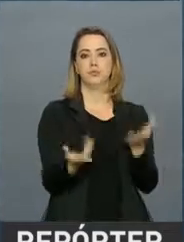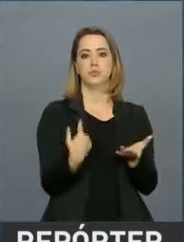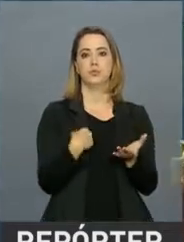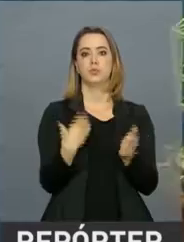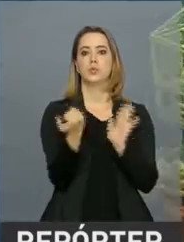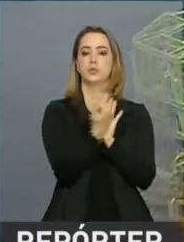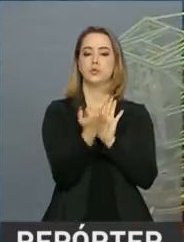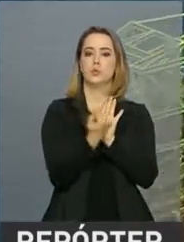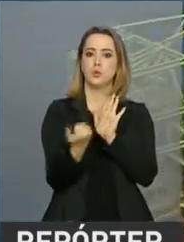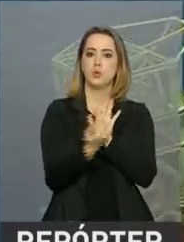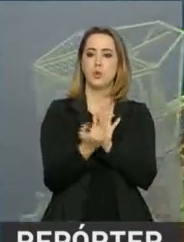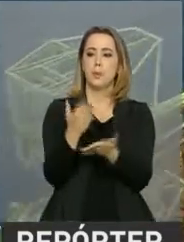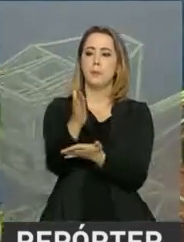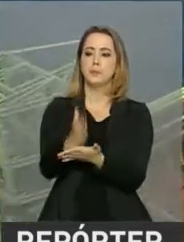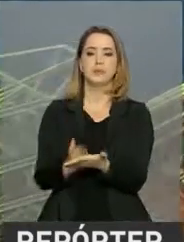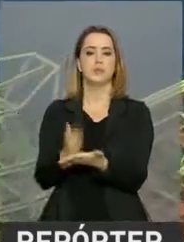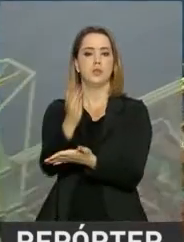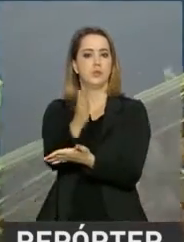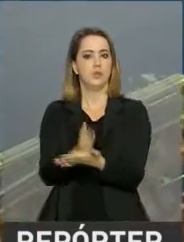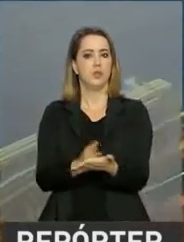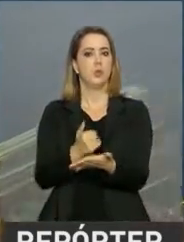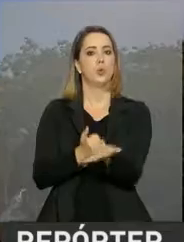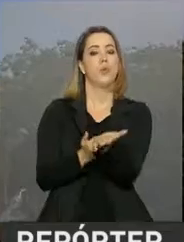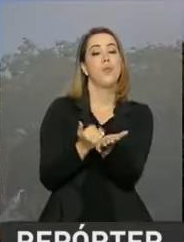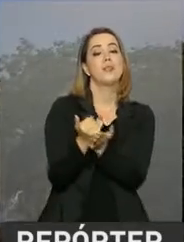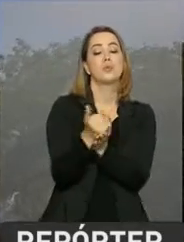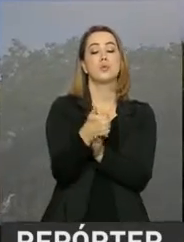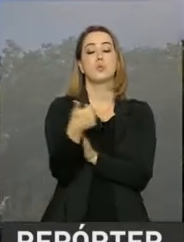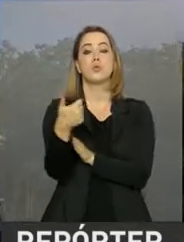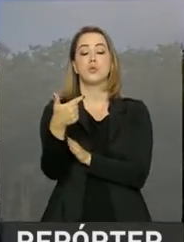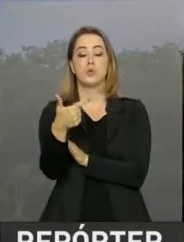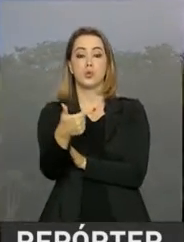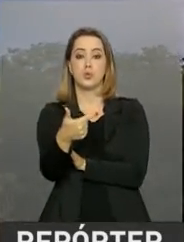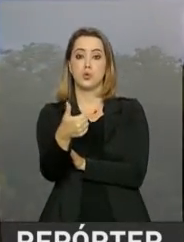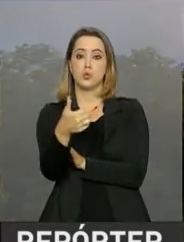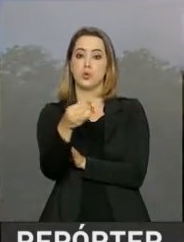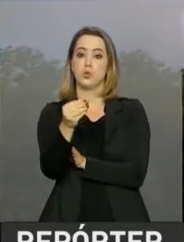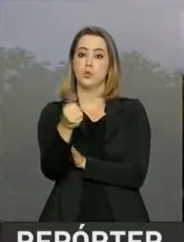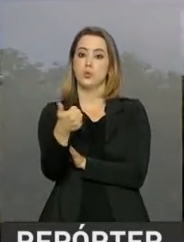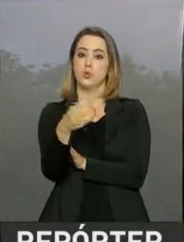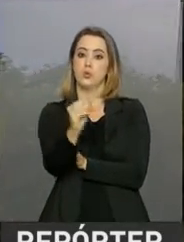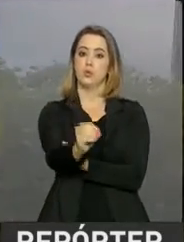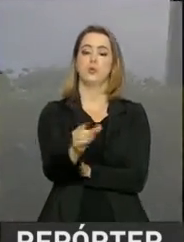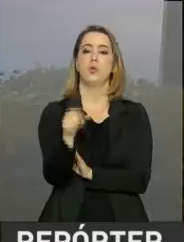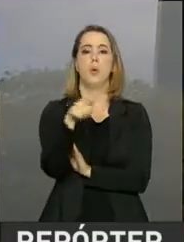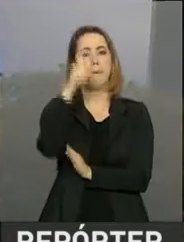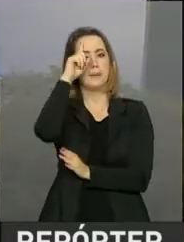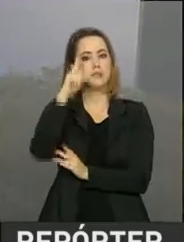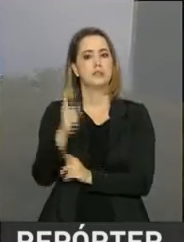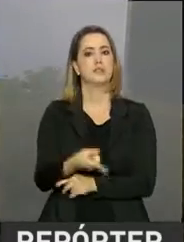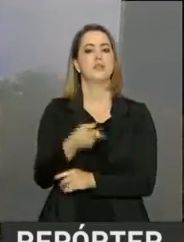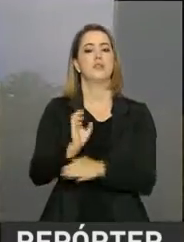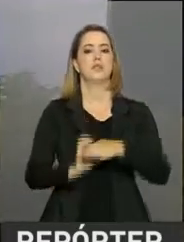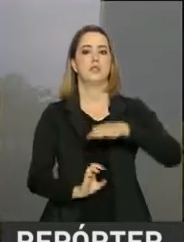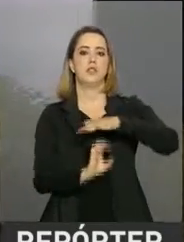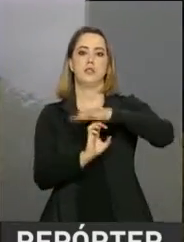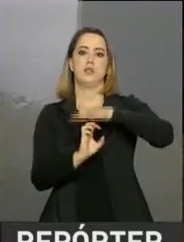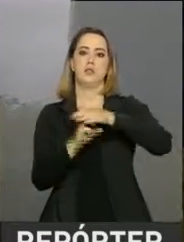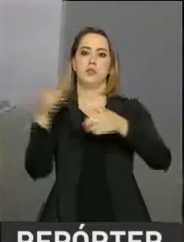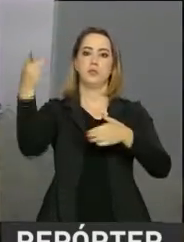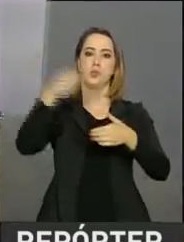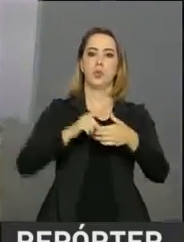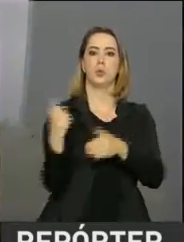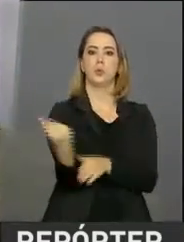modelo de regime de partilha em vigor desde 2010 obrigava a petrobras ser operadora exclusiva no pré sal com